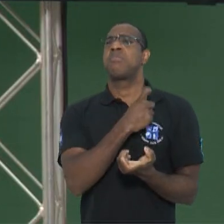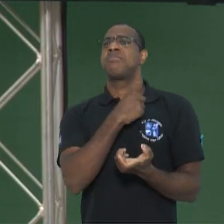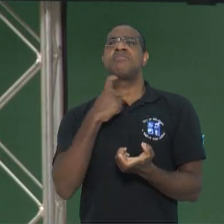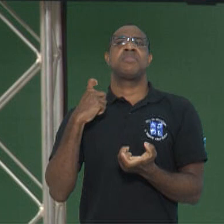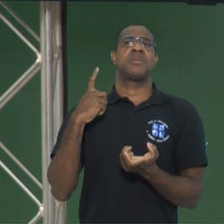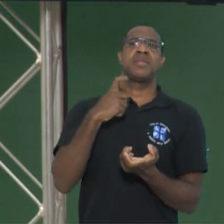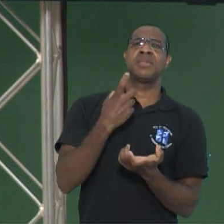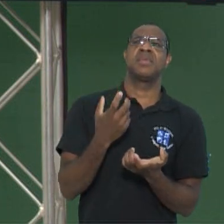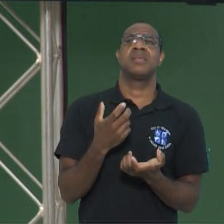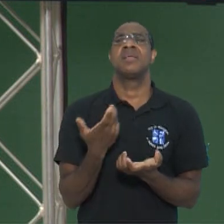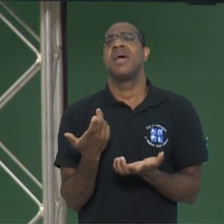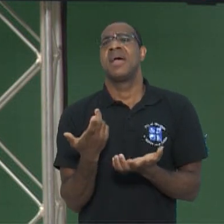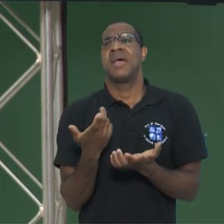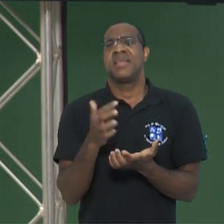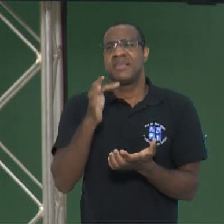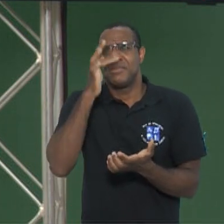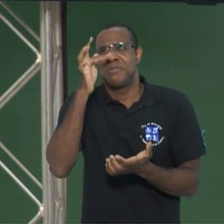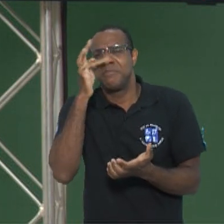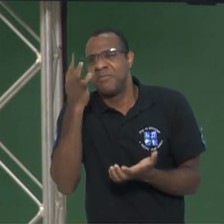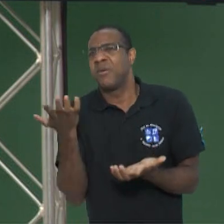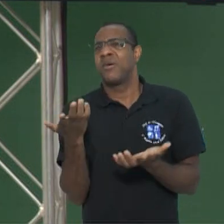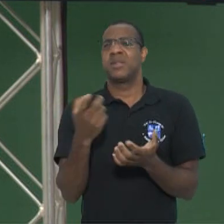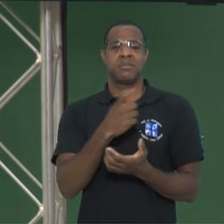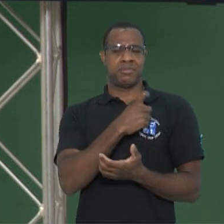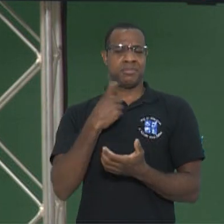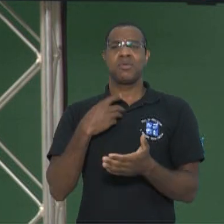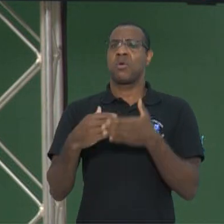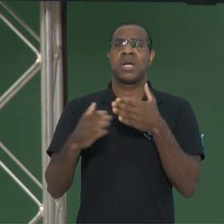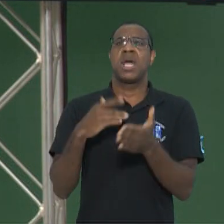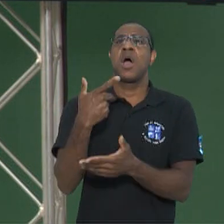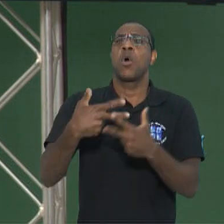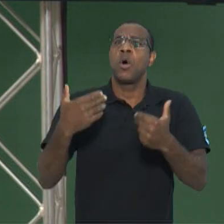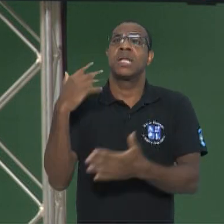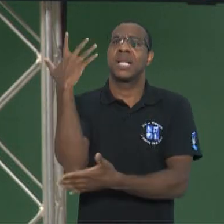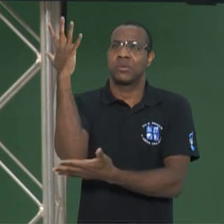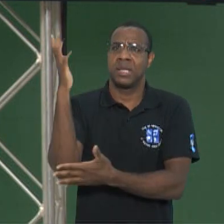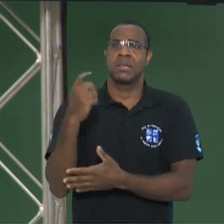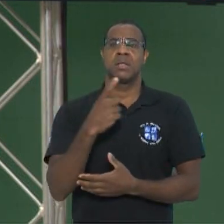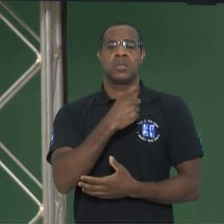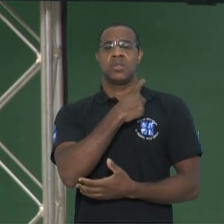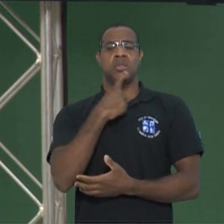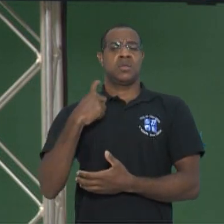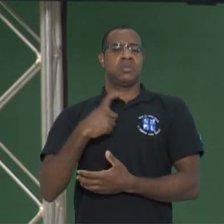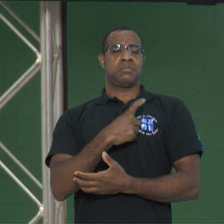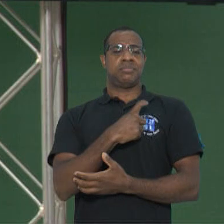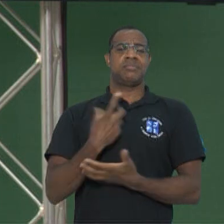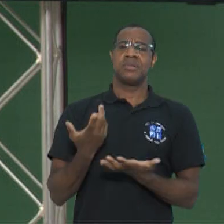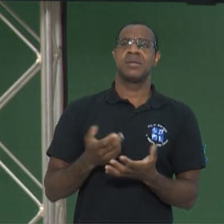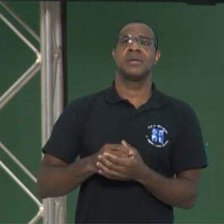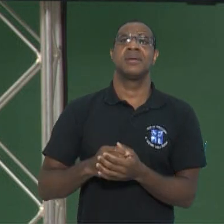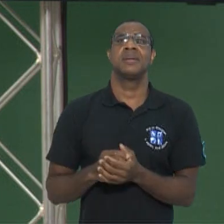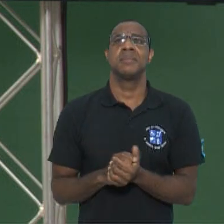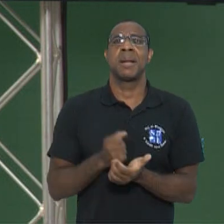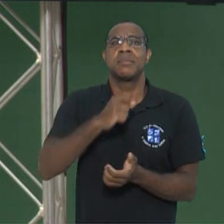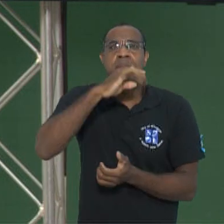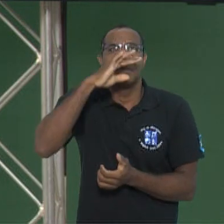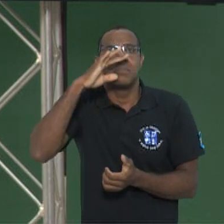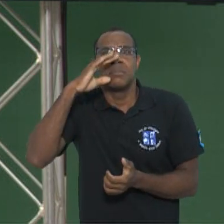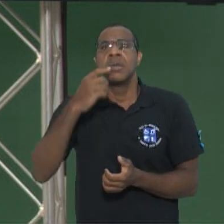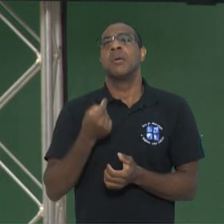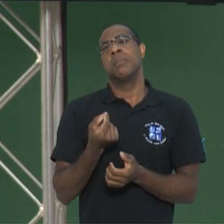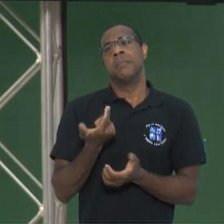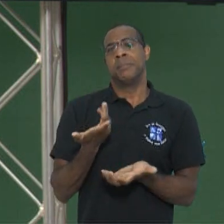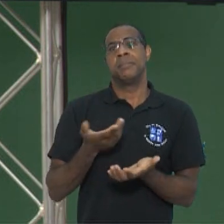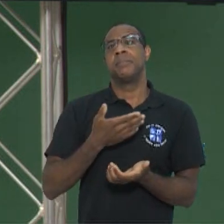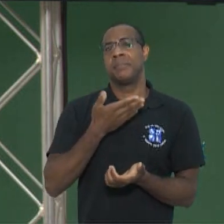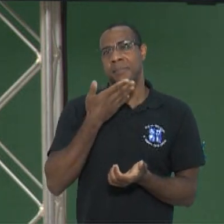de rosa ou que eles tivessem na natureza que passavam um cheiro, enfim, para dar um aspecto mais agradável para a